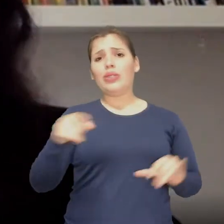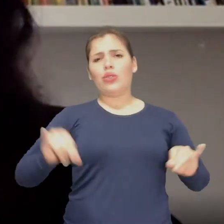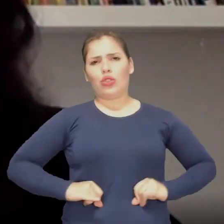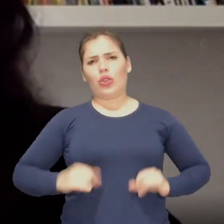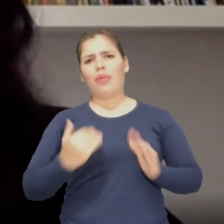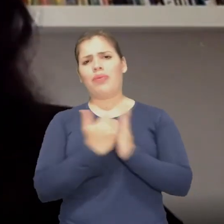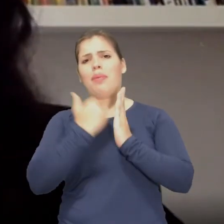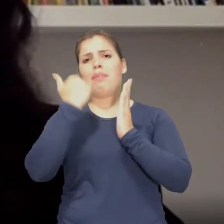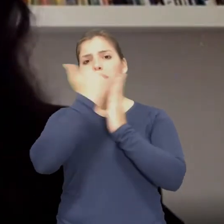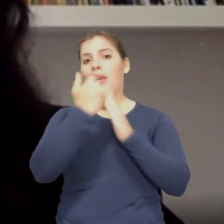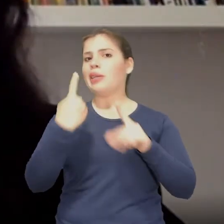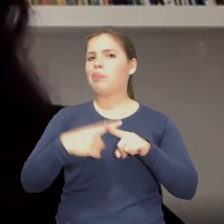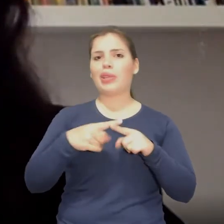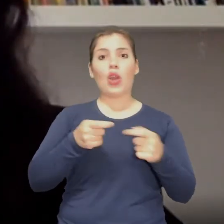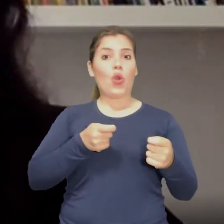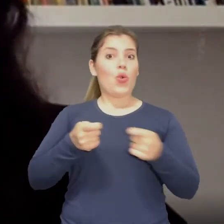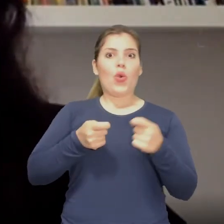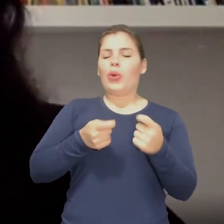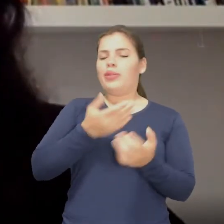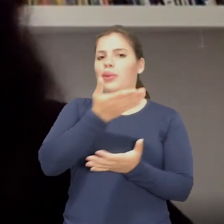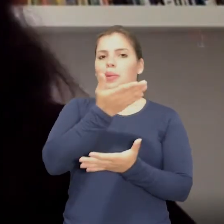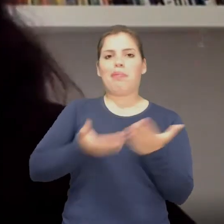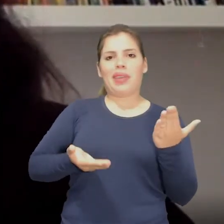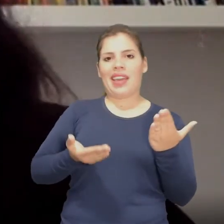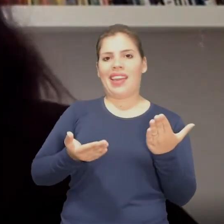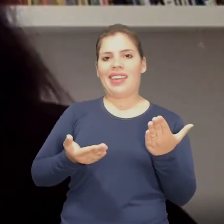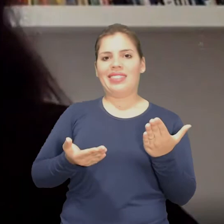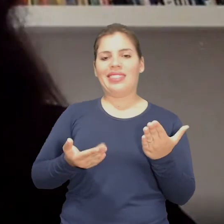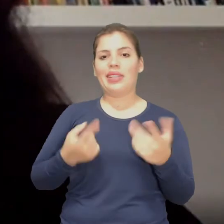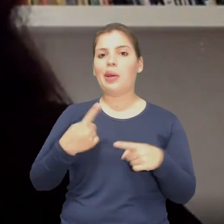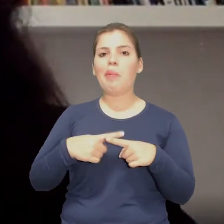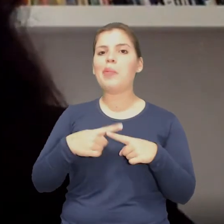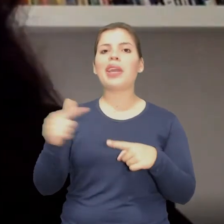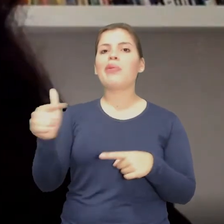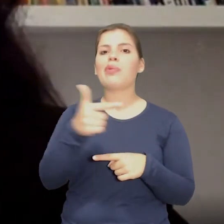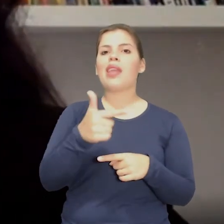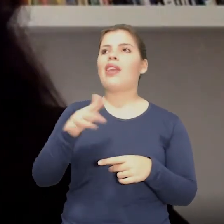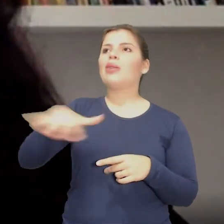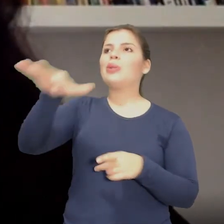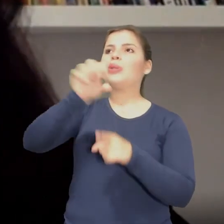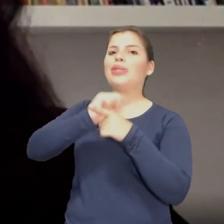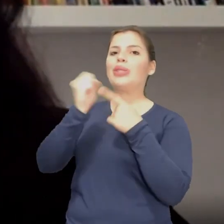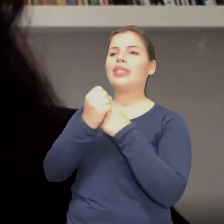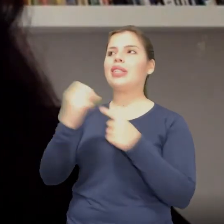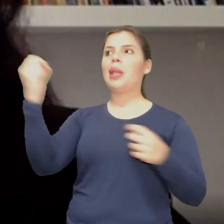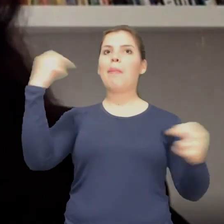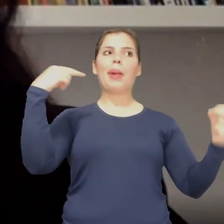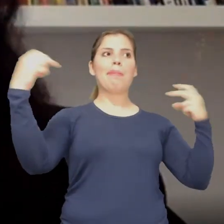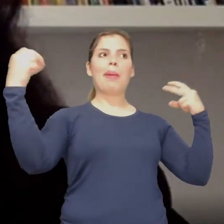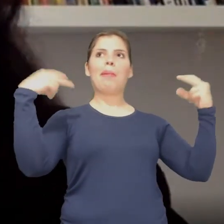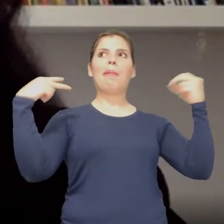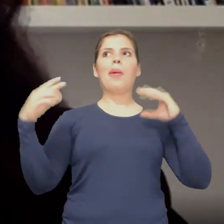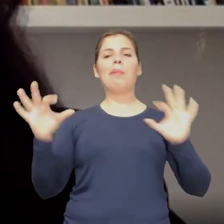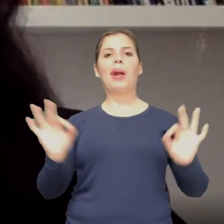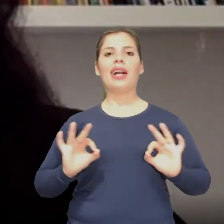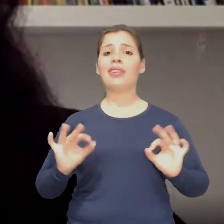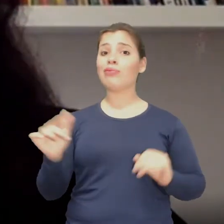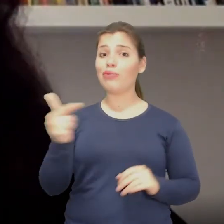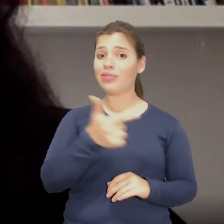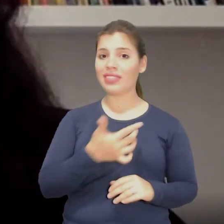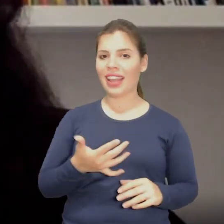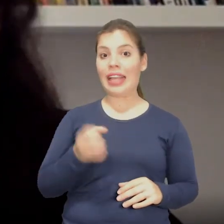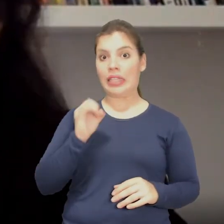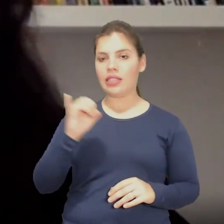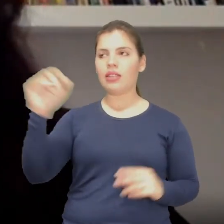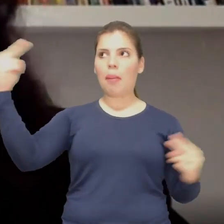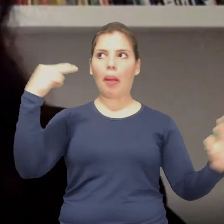mais, né? Porque o descontrole está mais fácil de acontecer. Não tem o freio social que a gente diz, né?